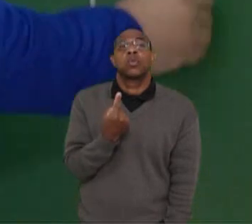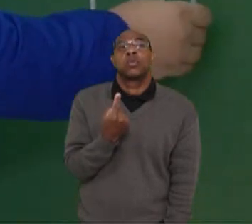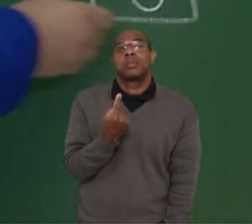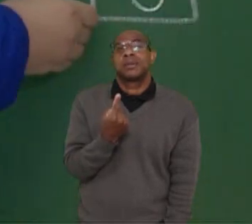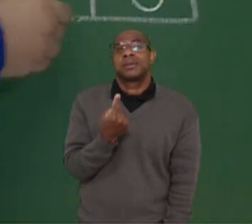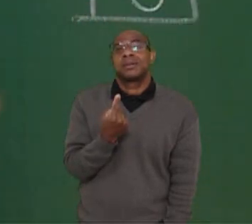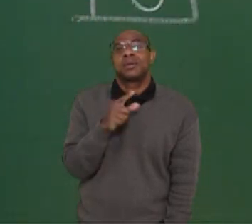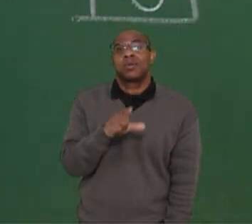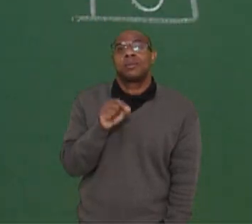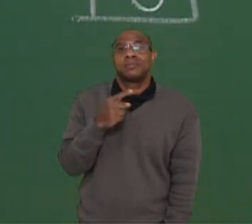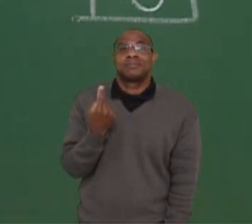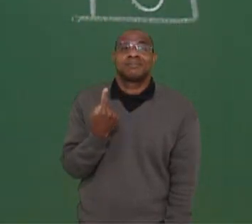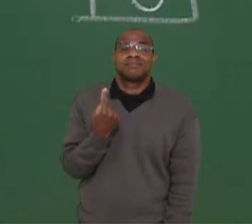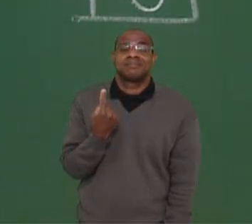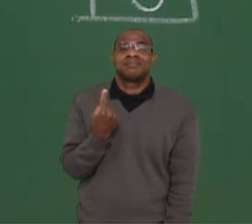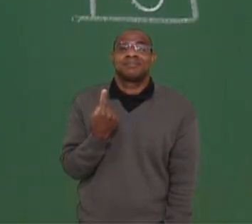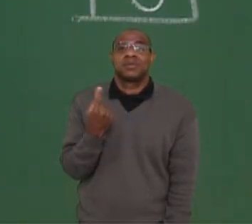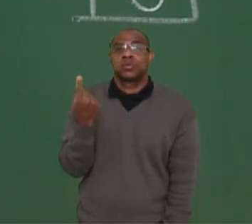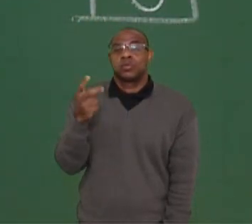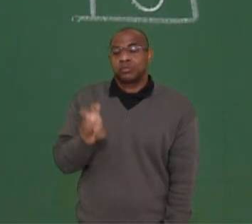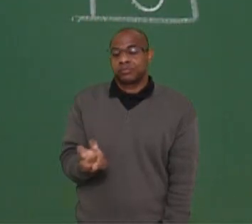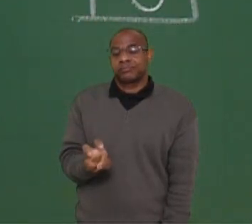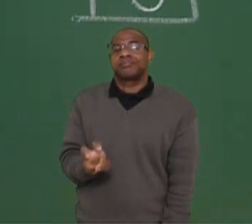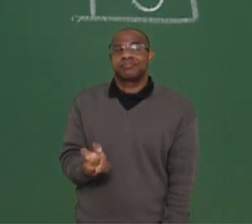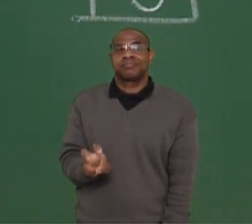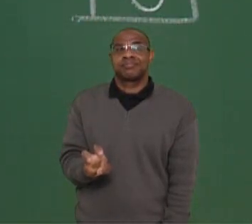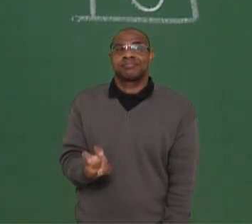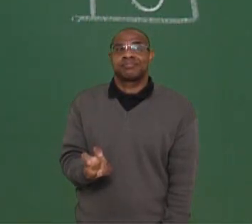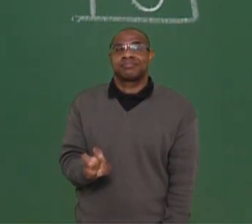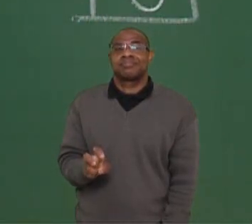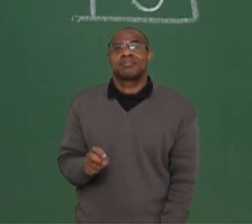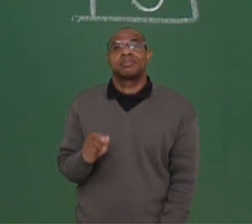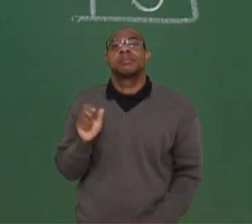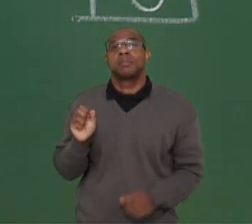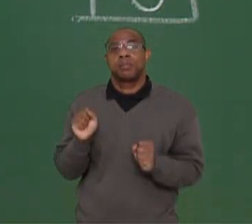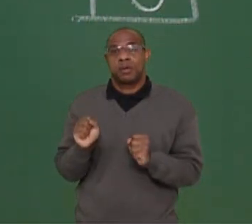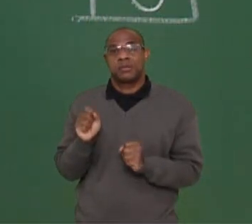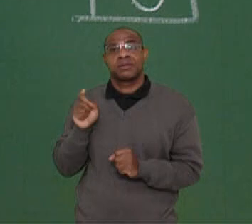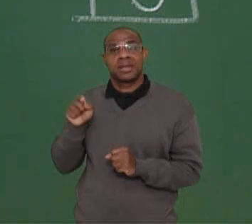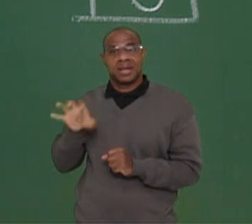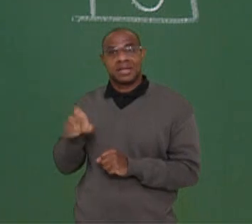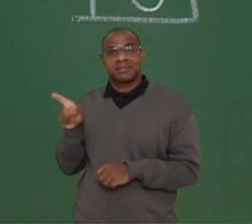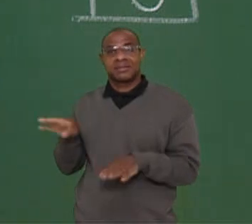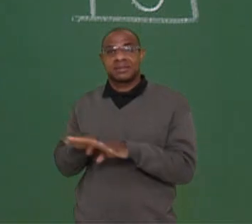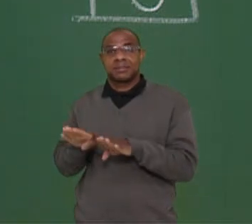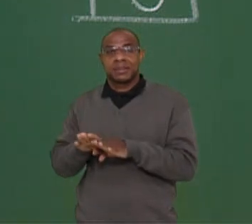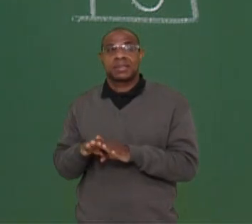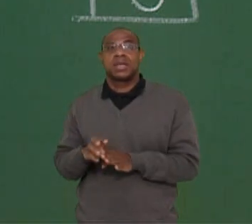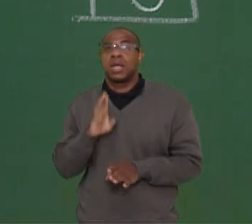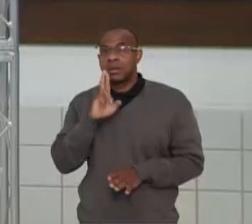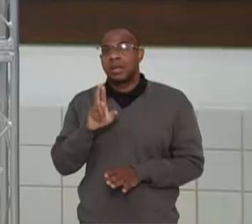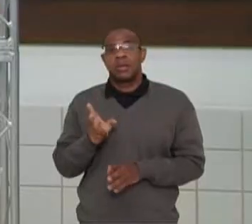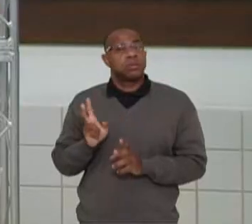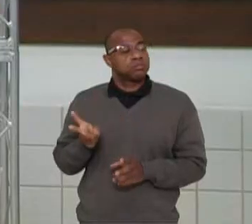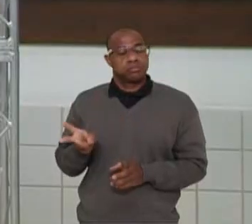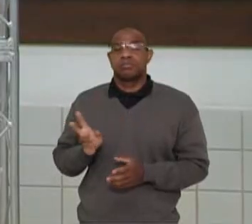unidade. Tá? Então eu posso pensar dessa maneira também. Certo? E eu chego no mesmo resultado.